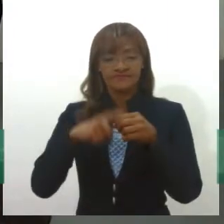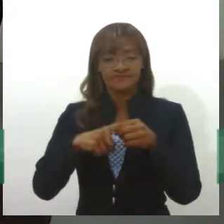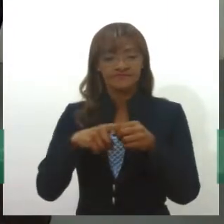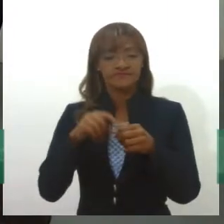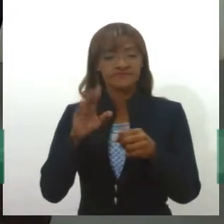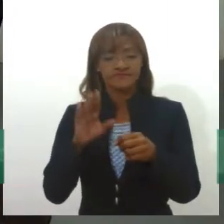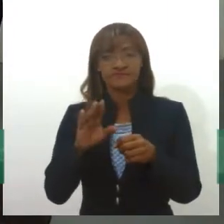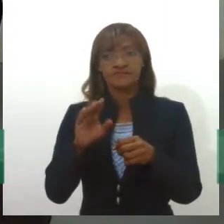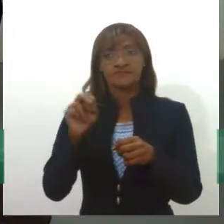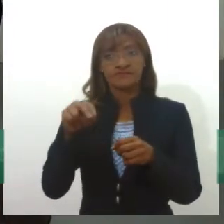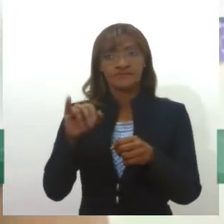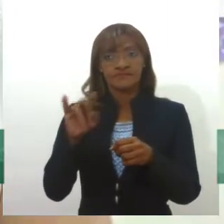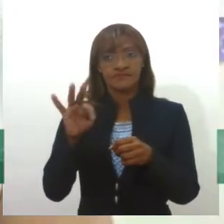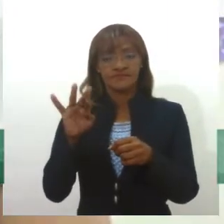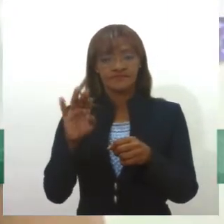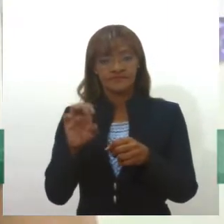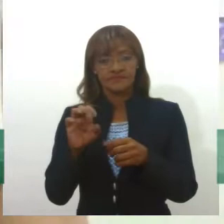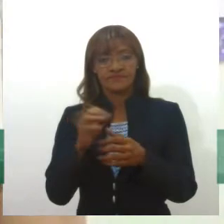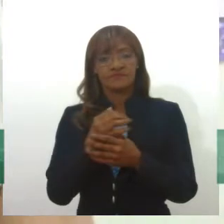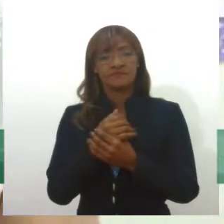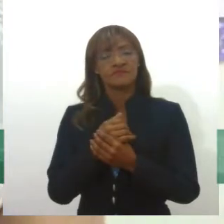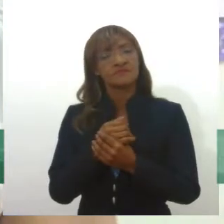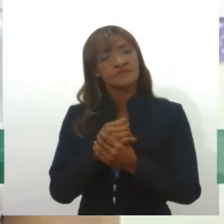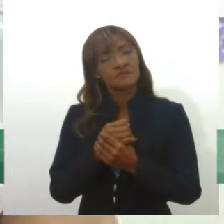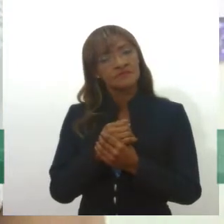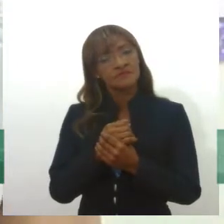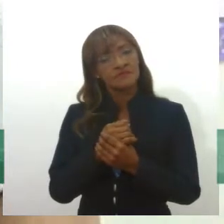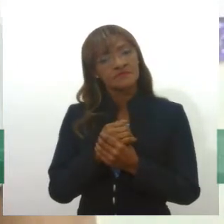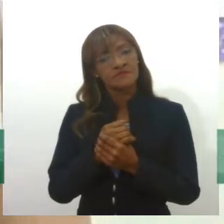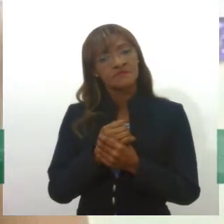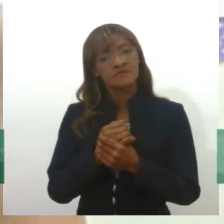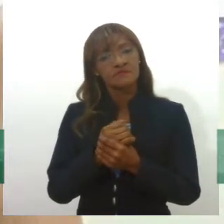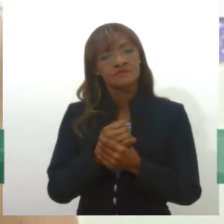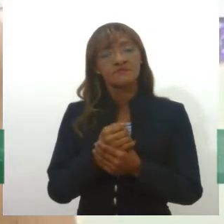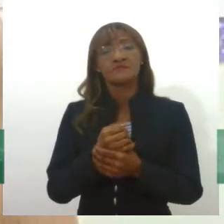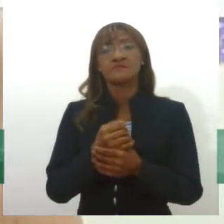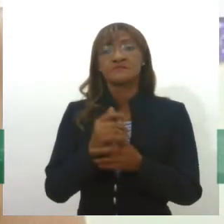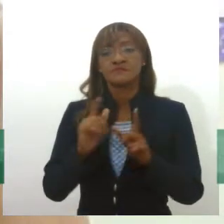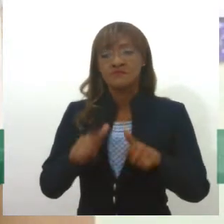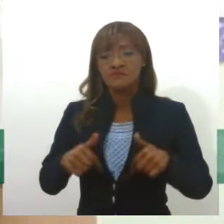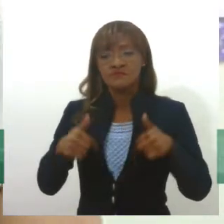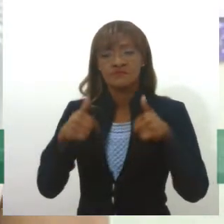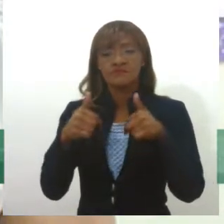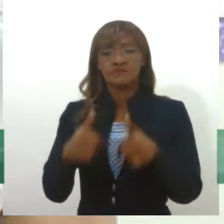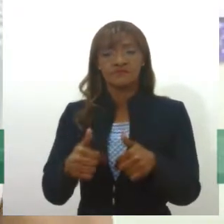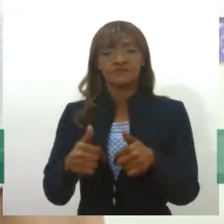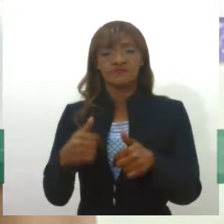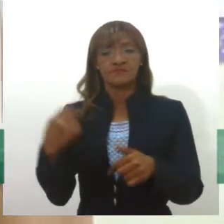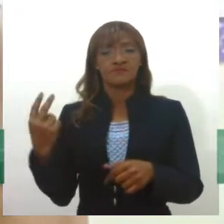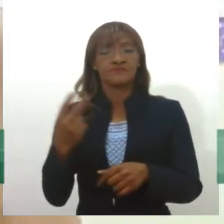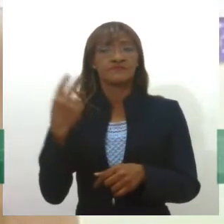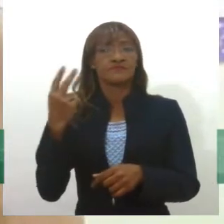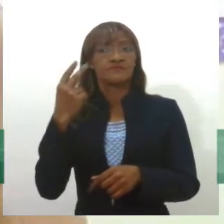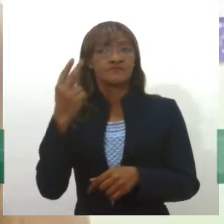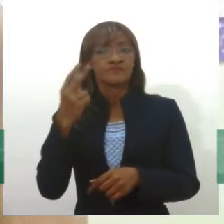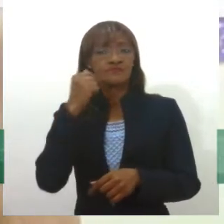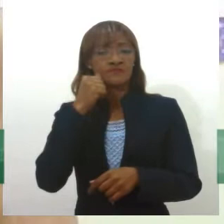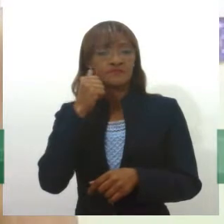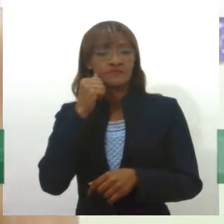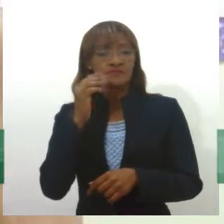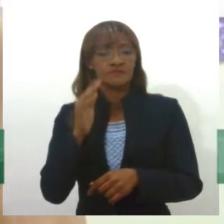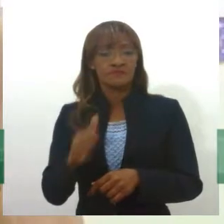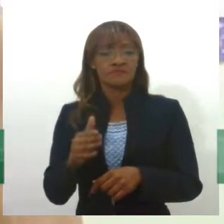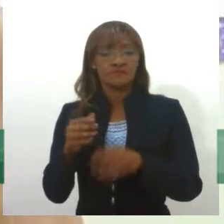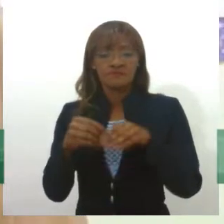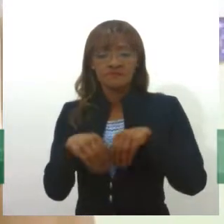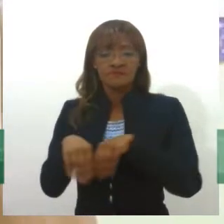desculpa. É isso. Não, tá bem. Reconhecer essa luta das mulheres, de enfrentar toda a desigualdade